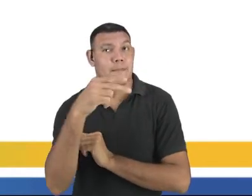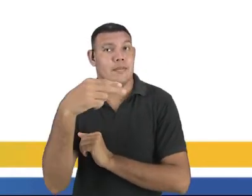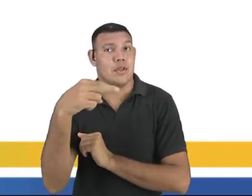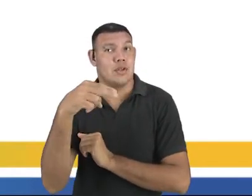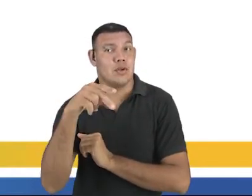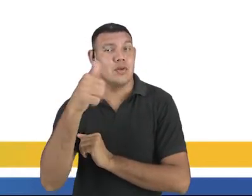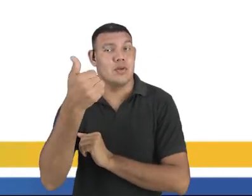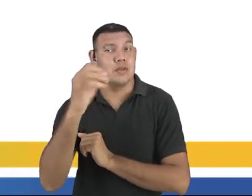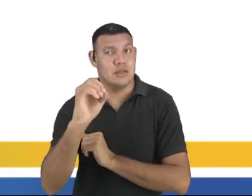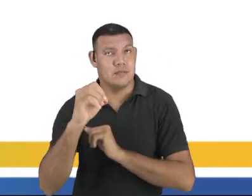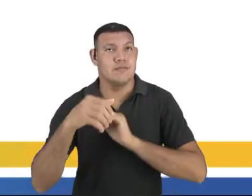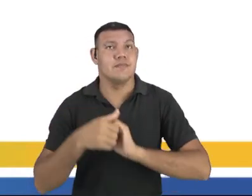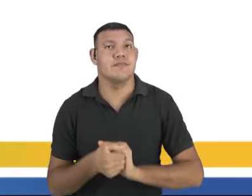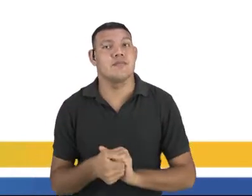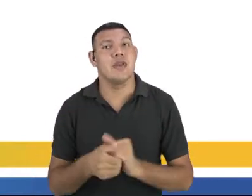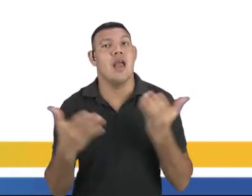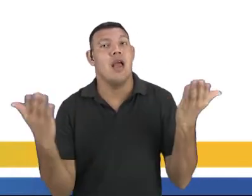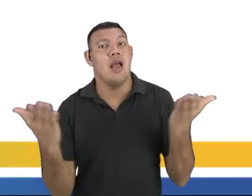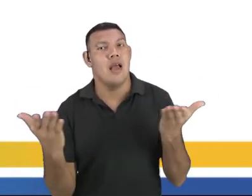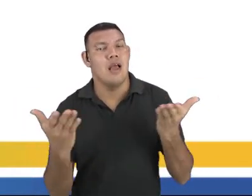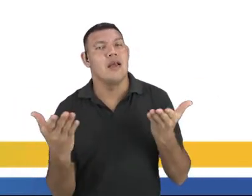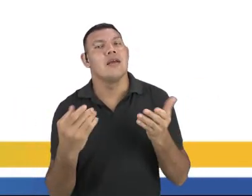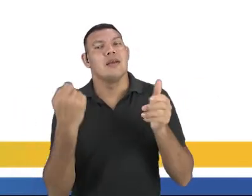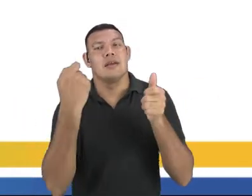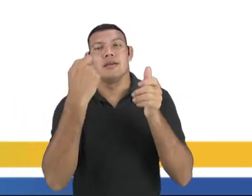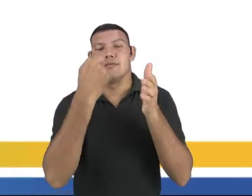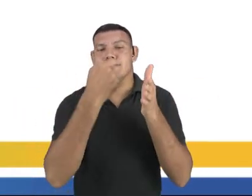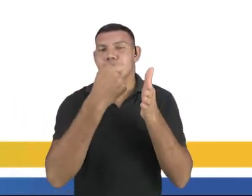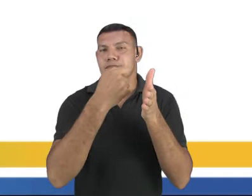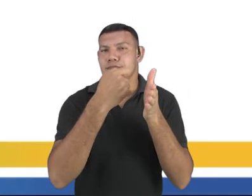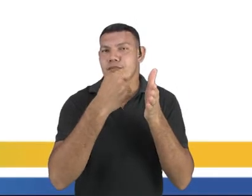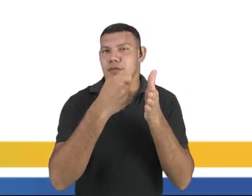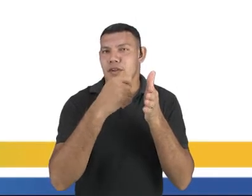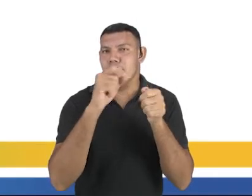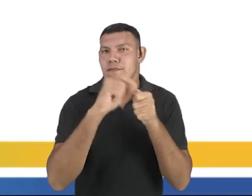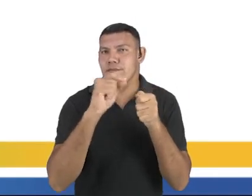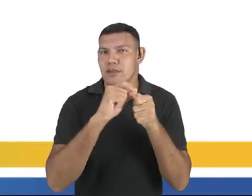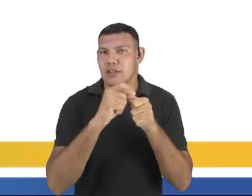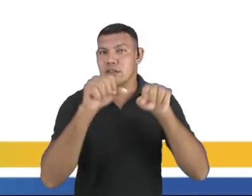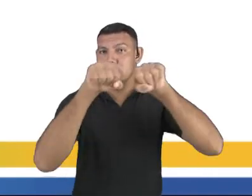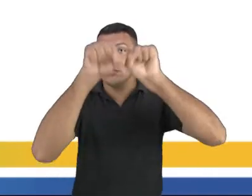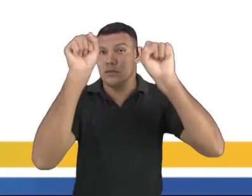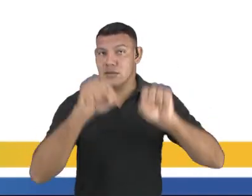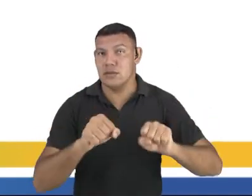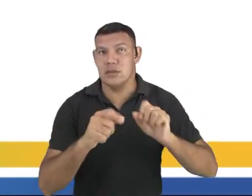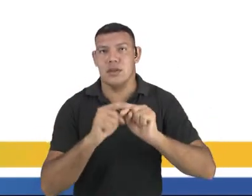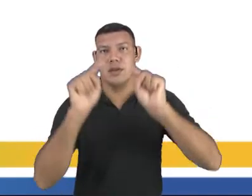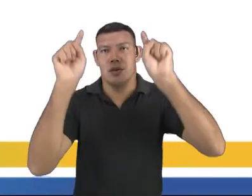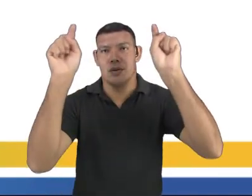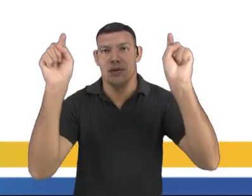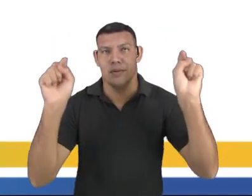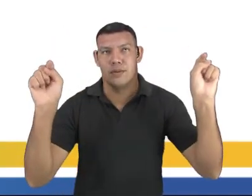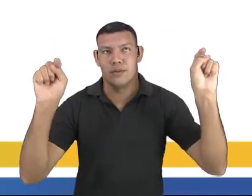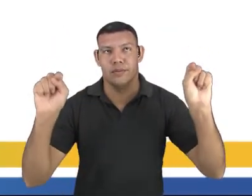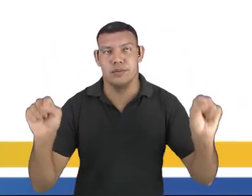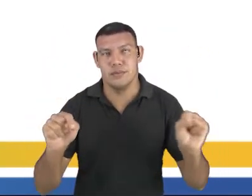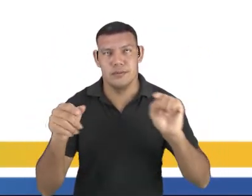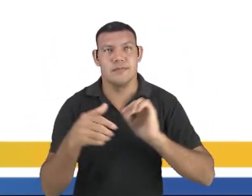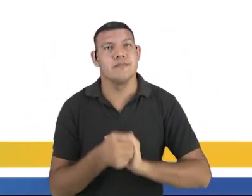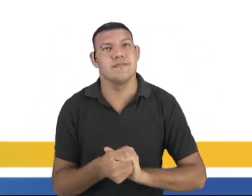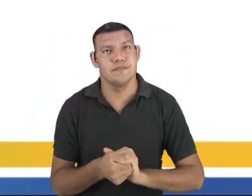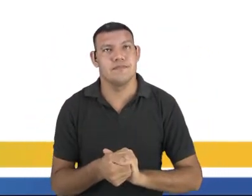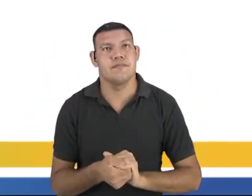10 então eu consigo escrever o meu sistema desse modo veja que novamente temos